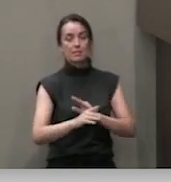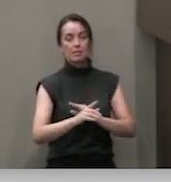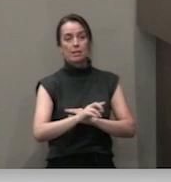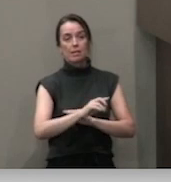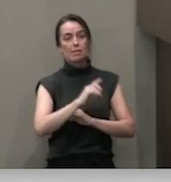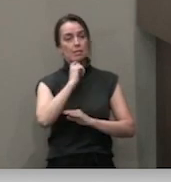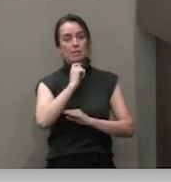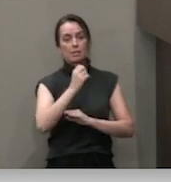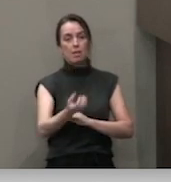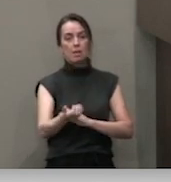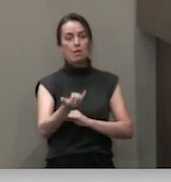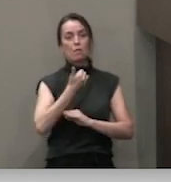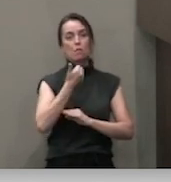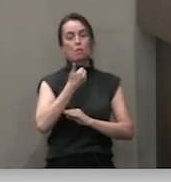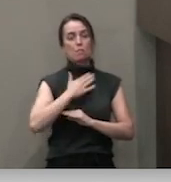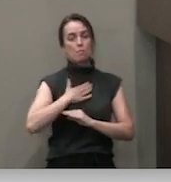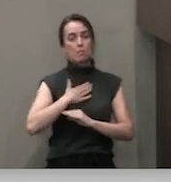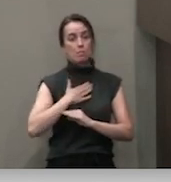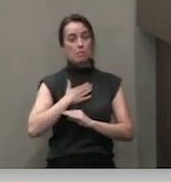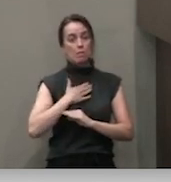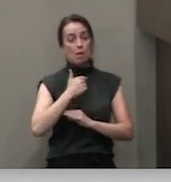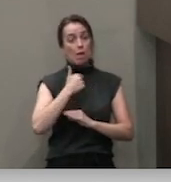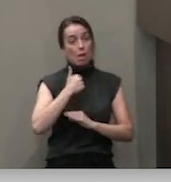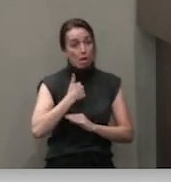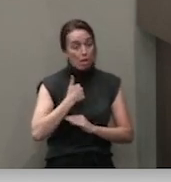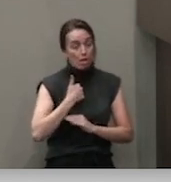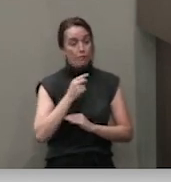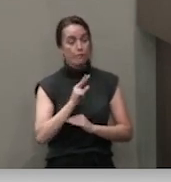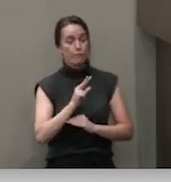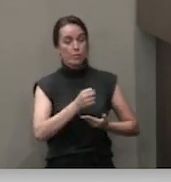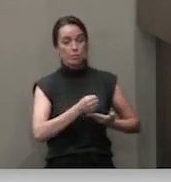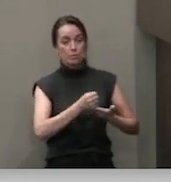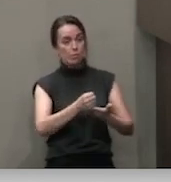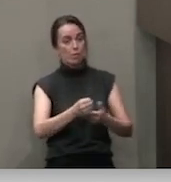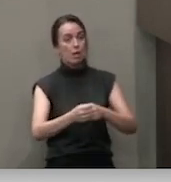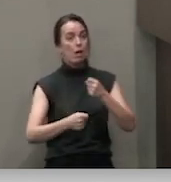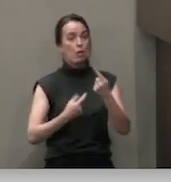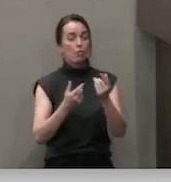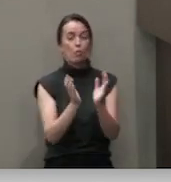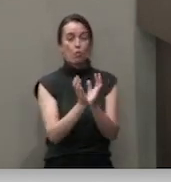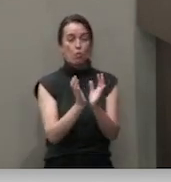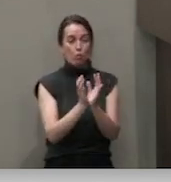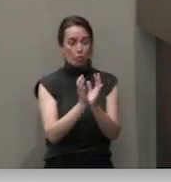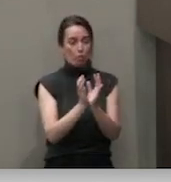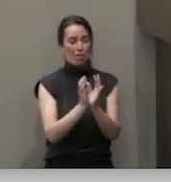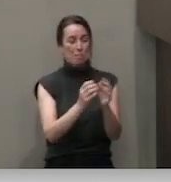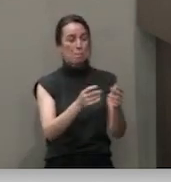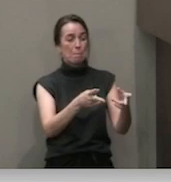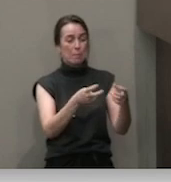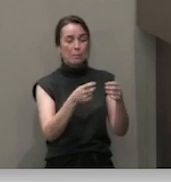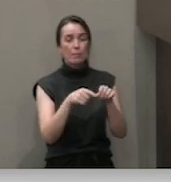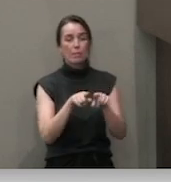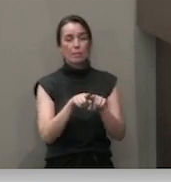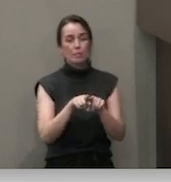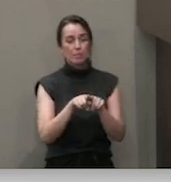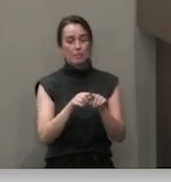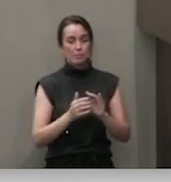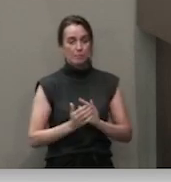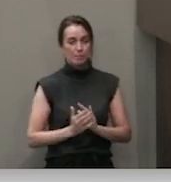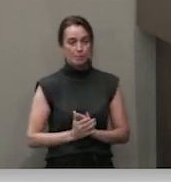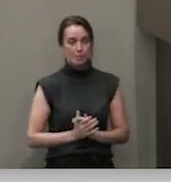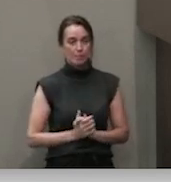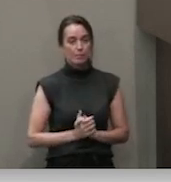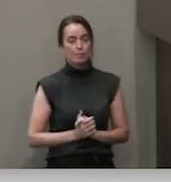Ninguém me falou tá aqui né e alguns colegas que já sentiram ali viram que odor é forte demais ah